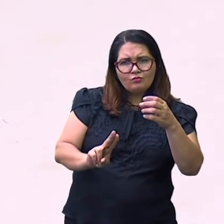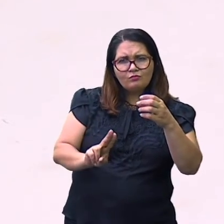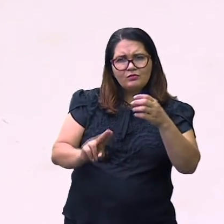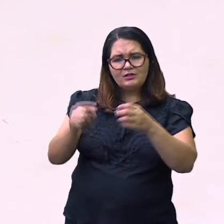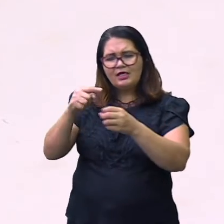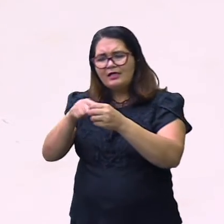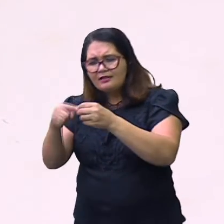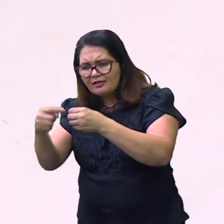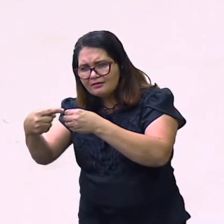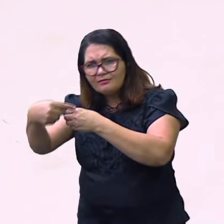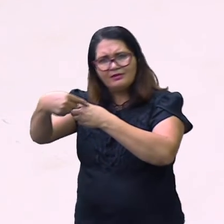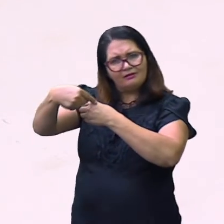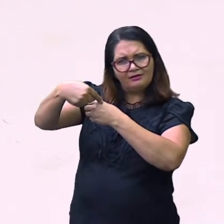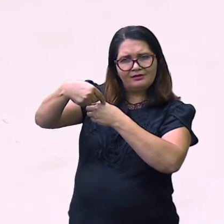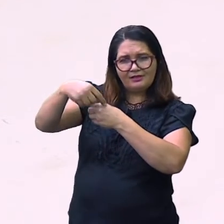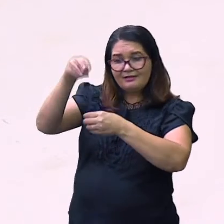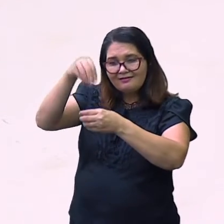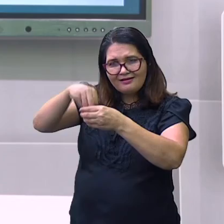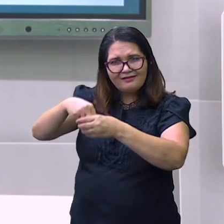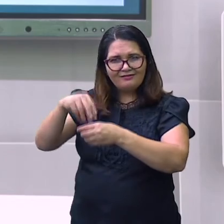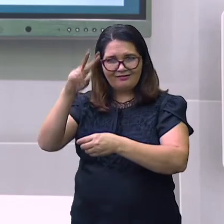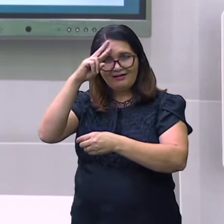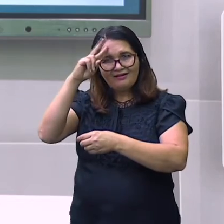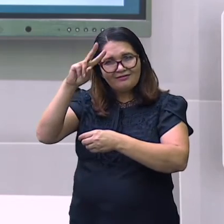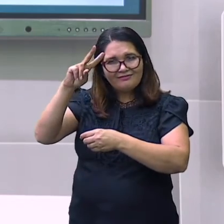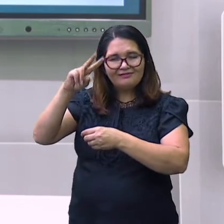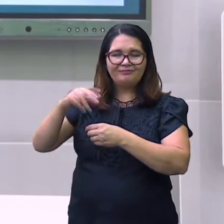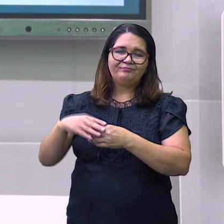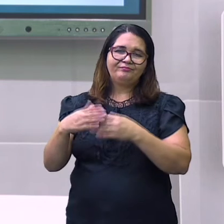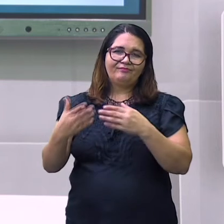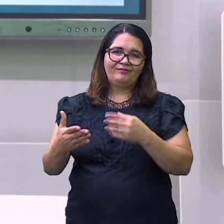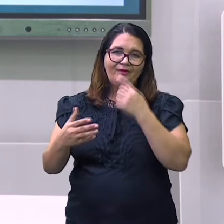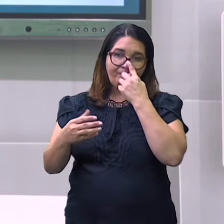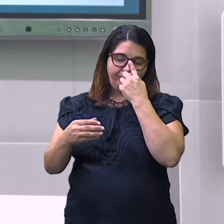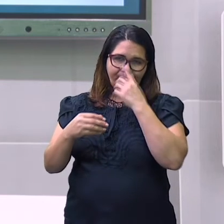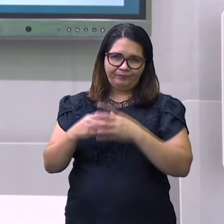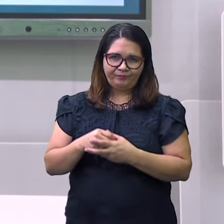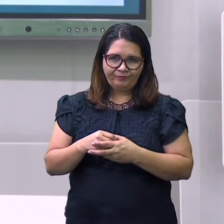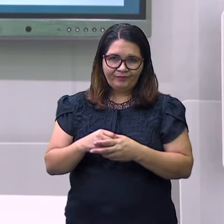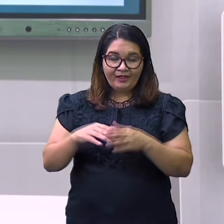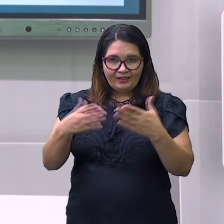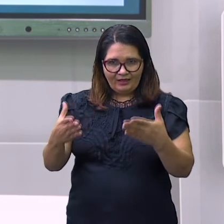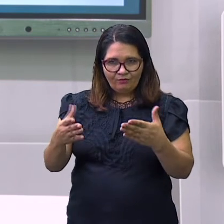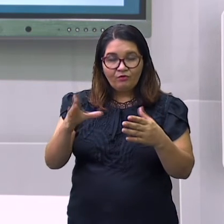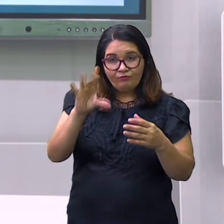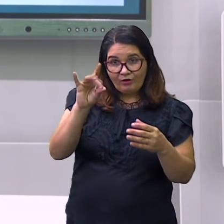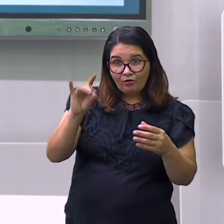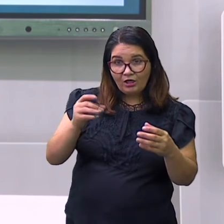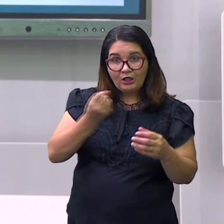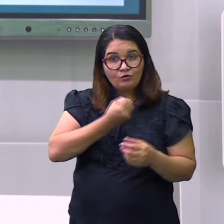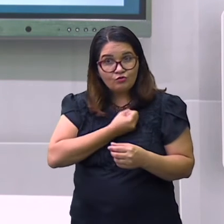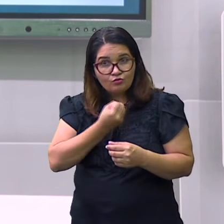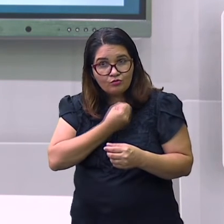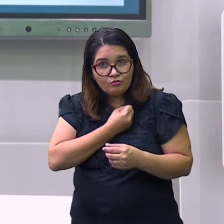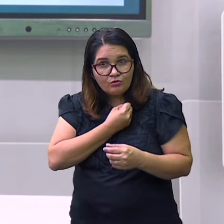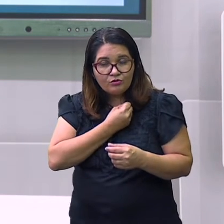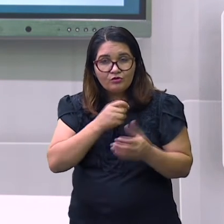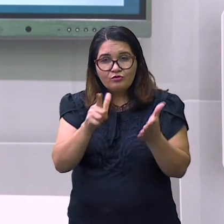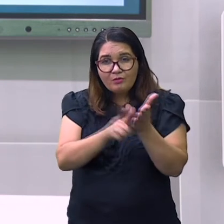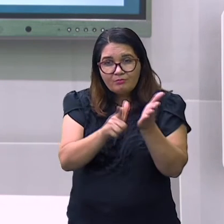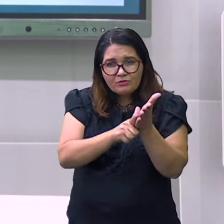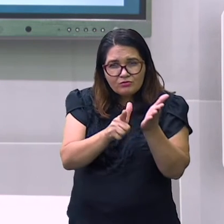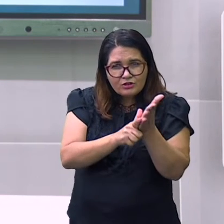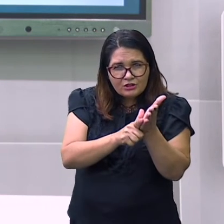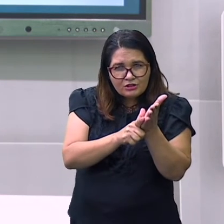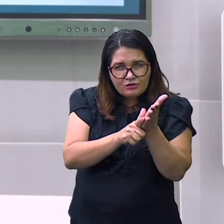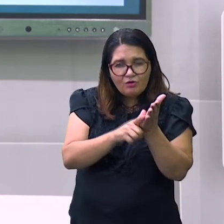Vamos fazer as bandeirinhas, vão colando e colando na estrutura que vocês vão dar o nome. Não